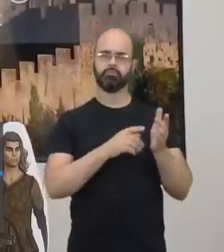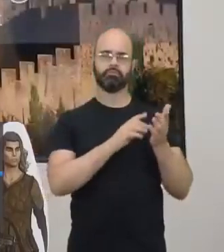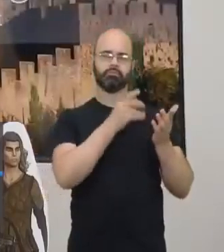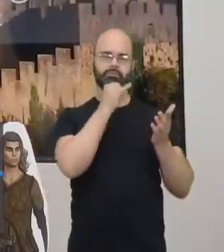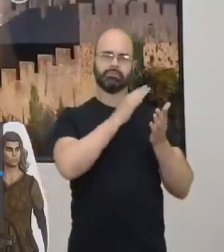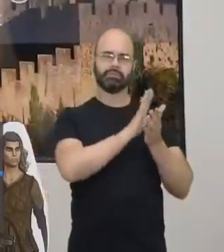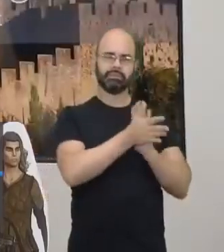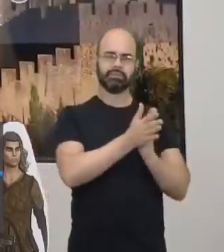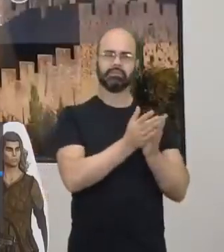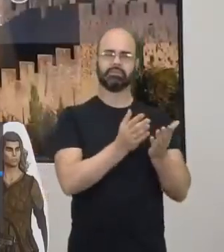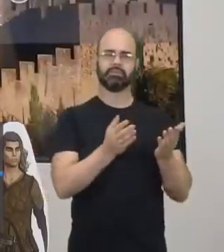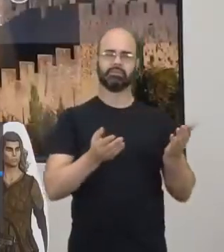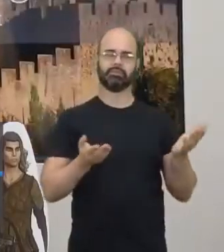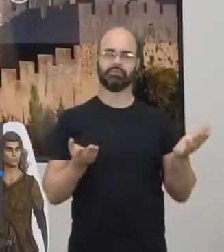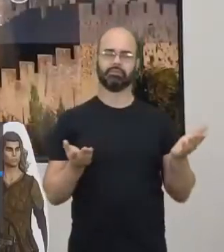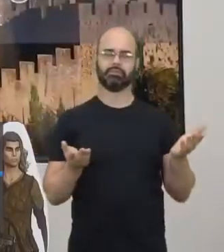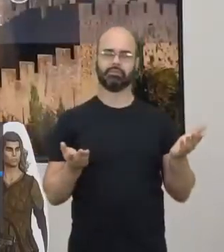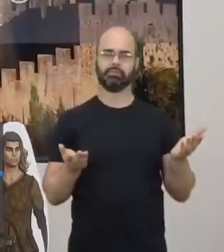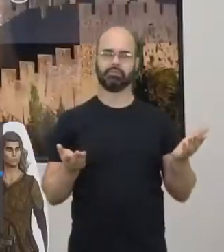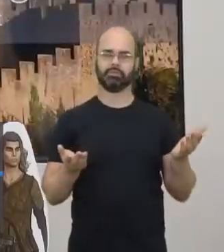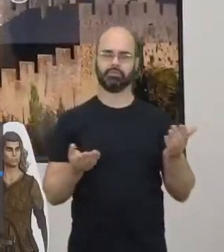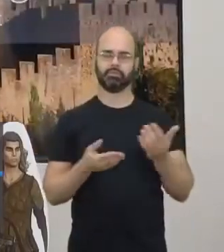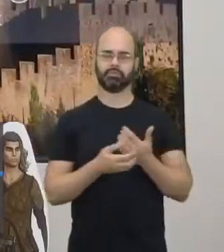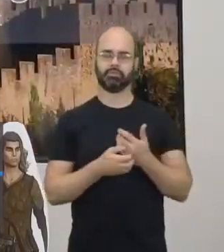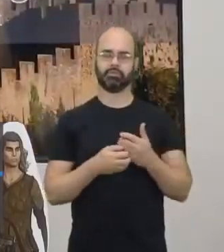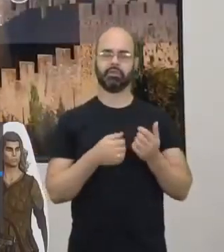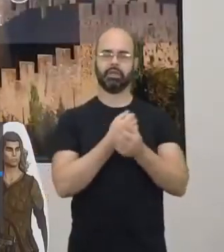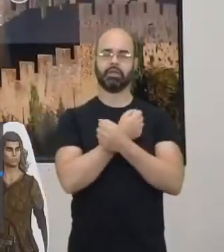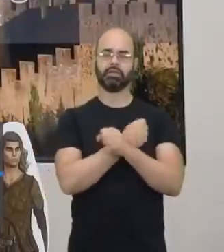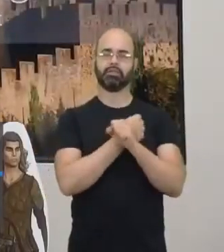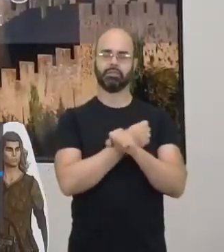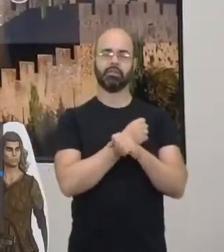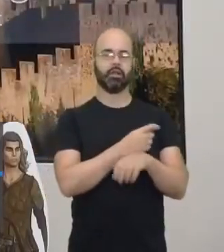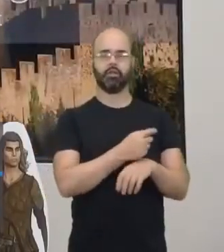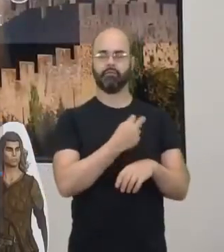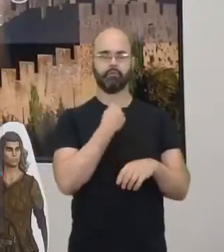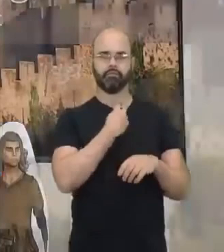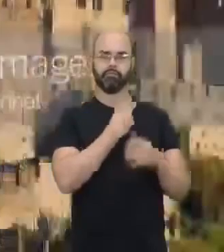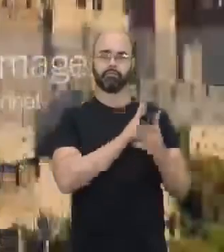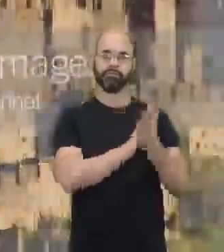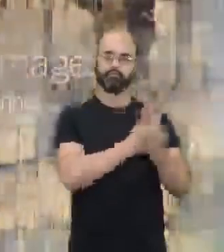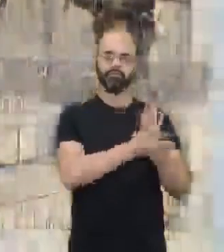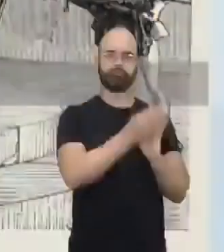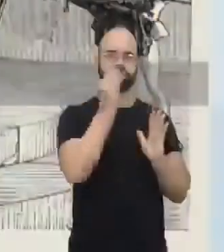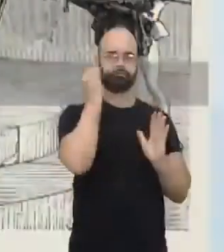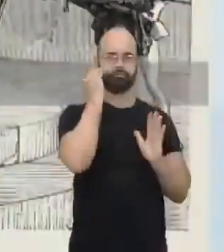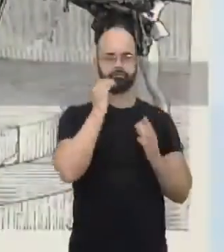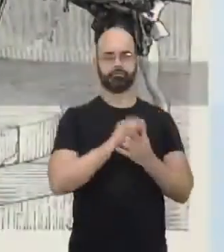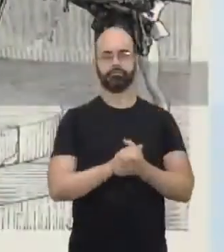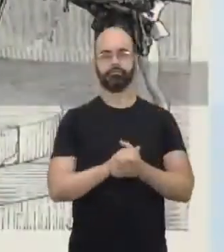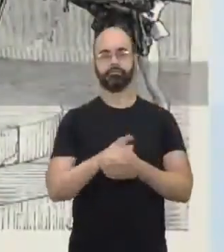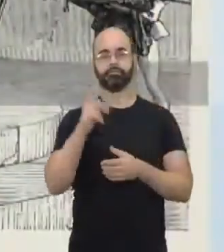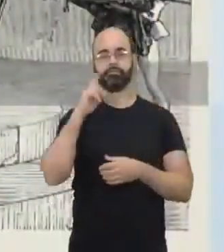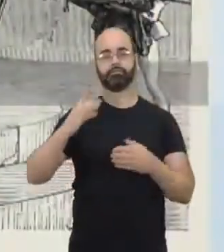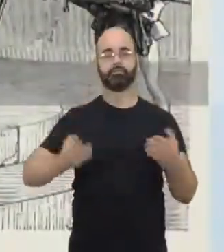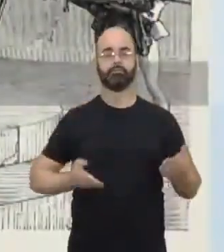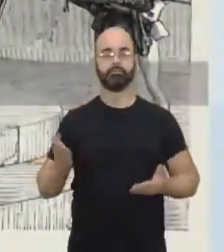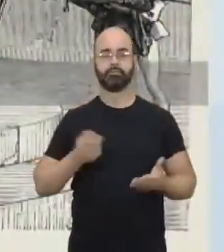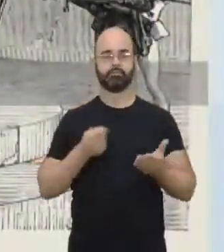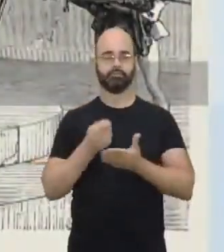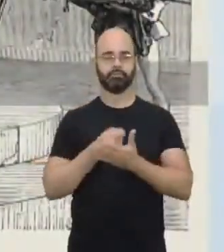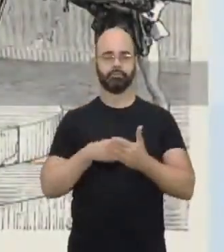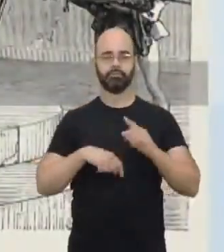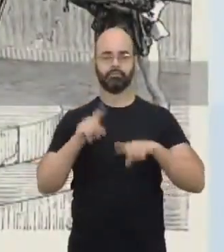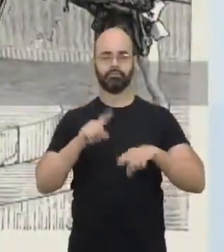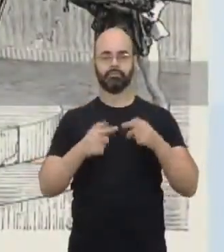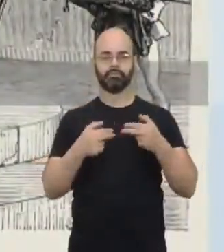trabalho escravo. Eu coloquei para vocês no material, dá uma olhadinha na tela, as obrigações dos servos, né? Olha